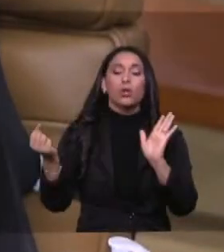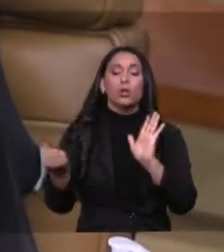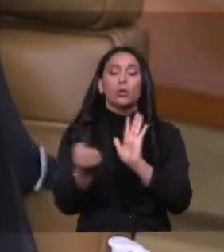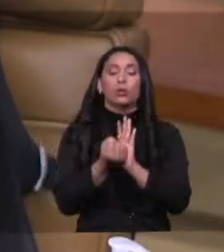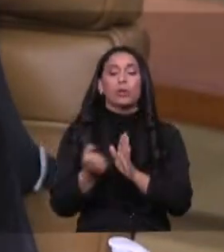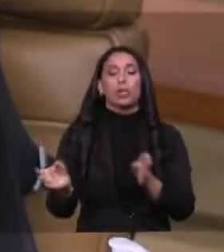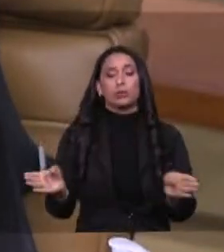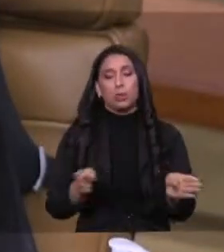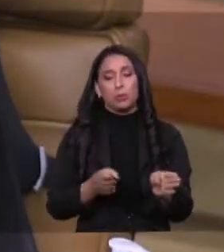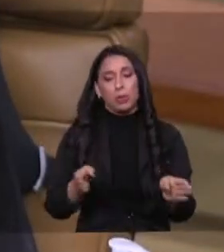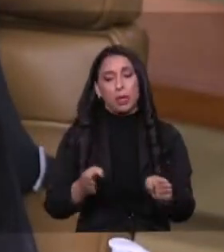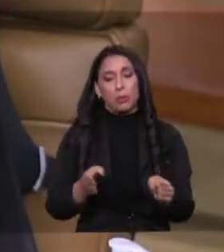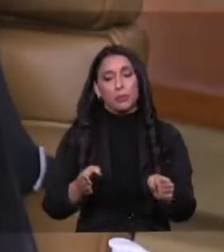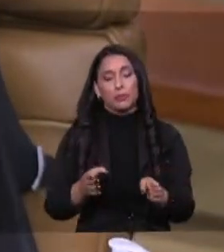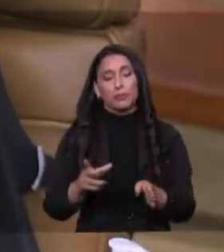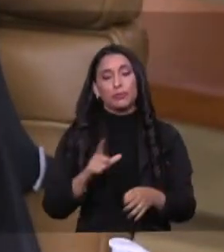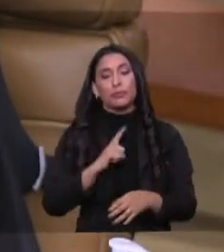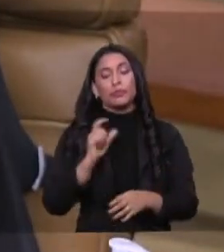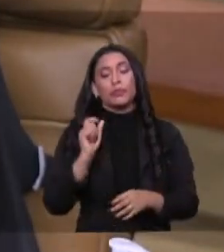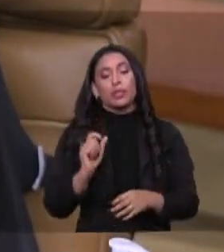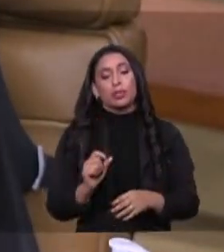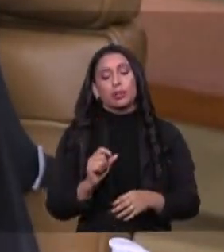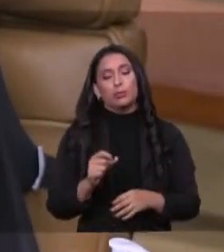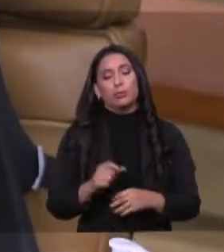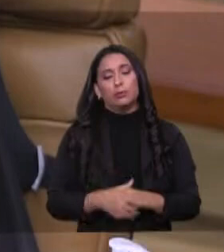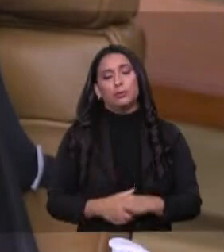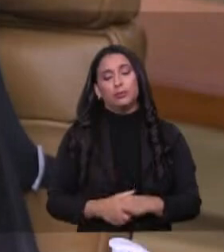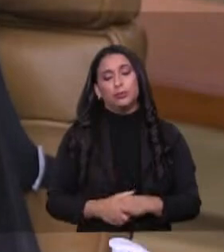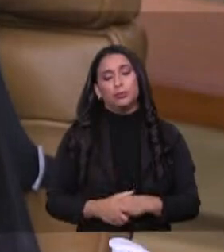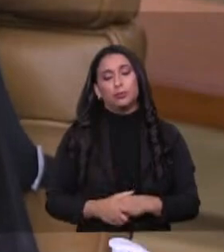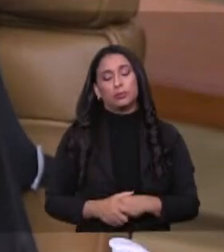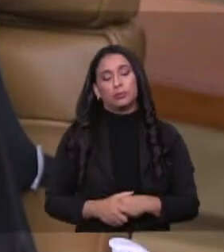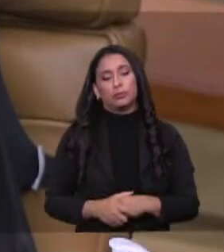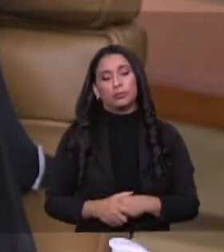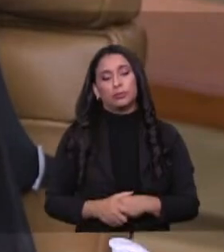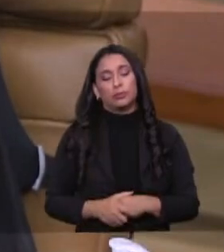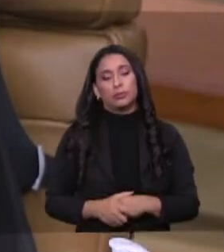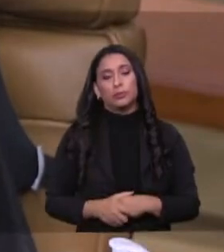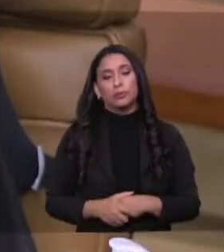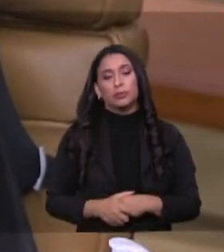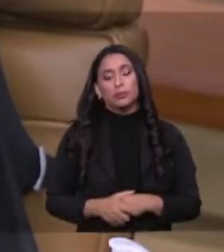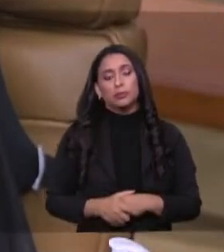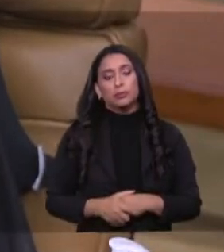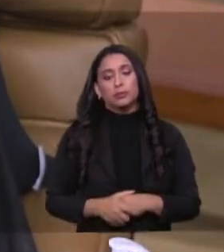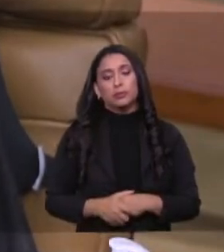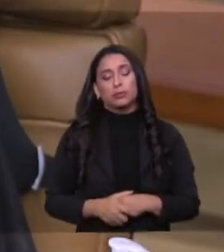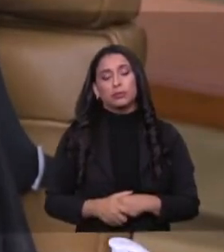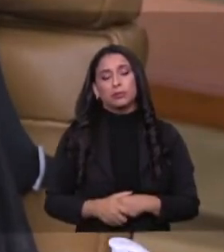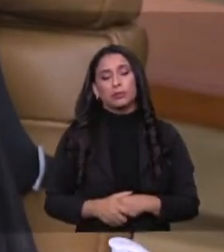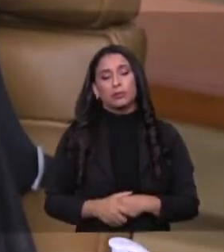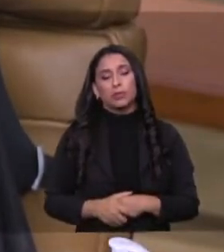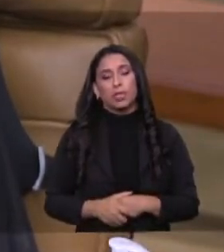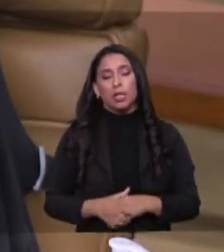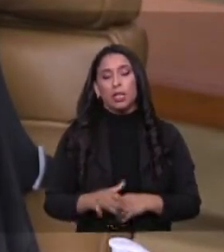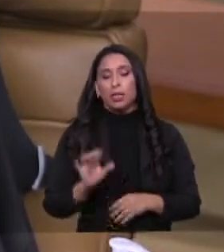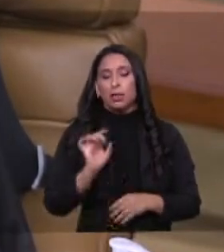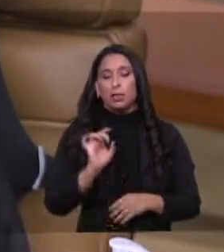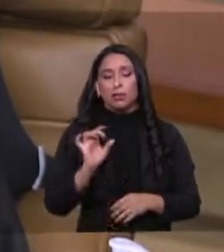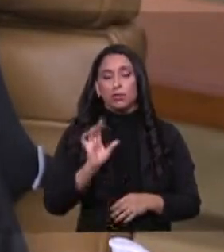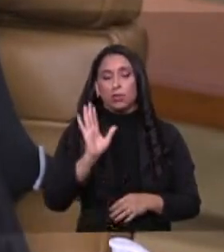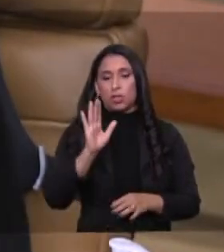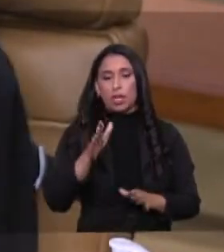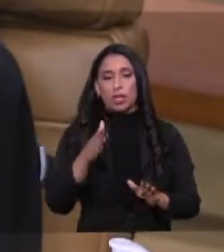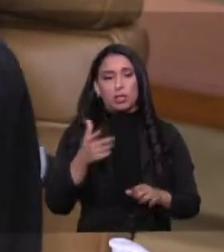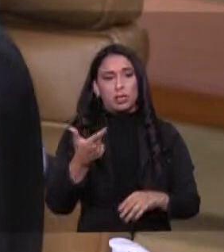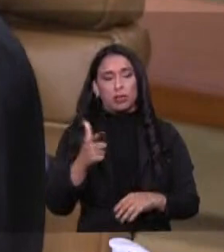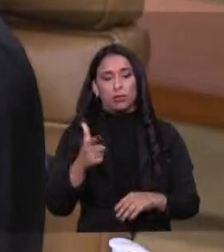temporal. Certamente, e penso que legitimamente, em não se definindo o marco temporal,